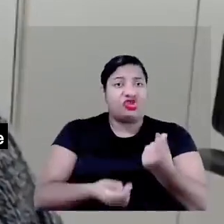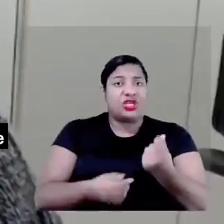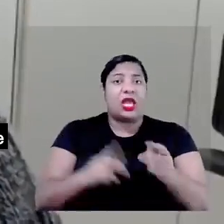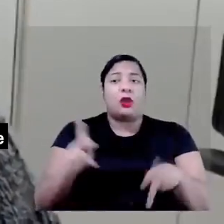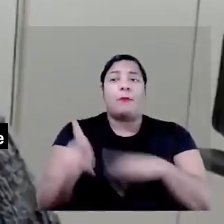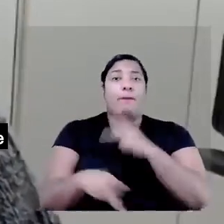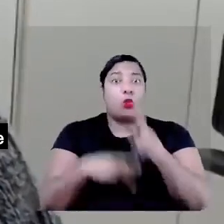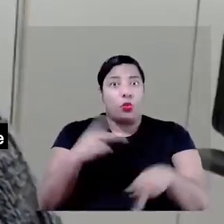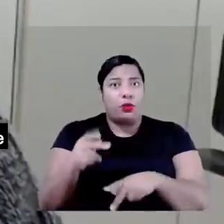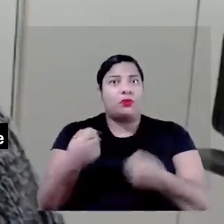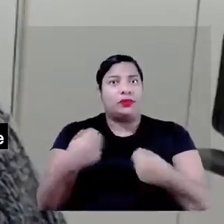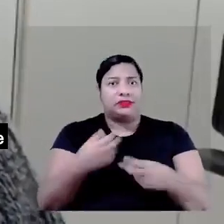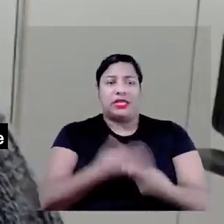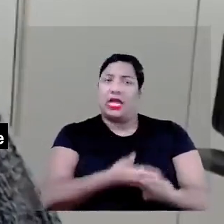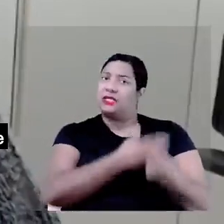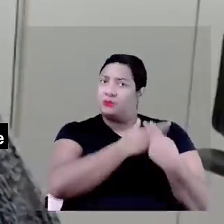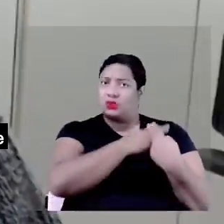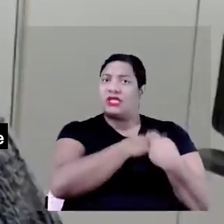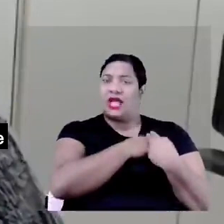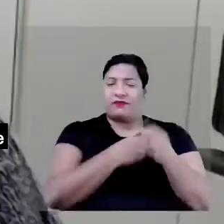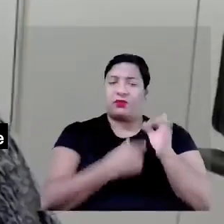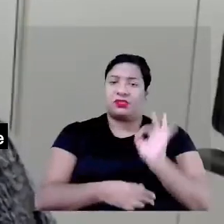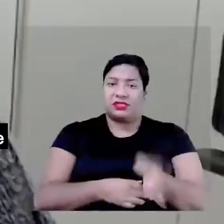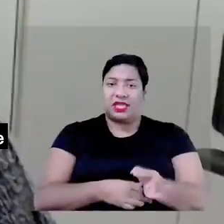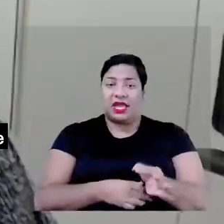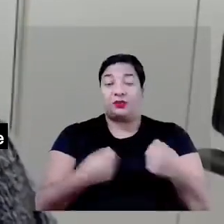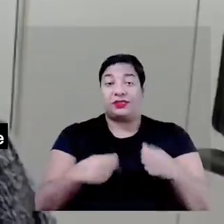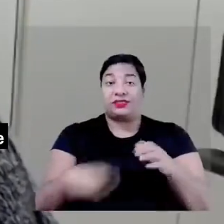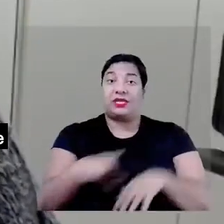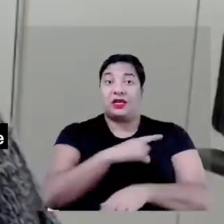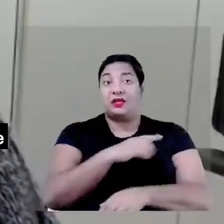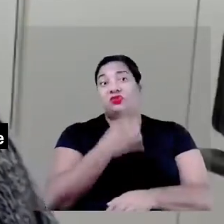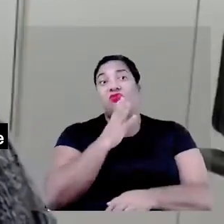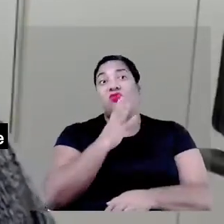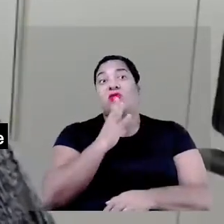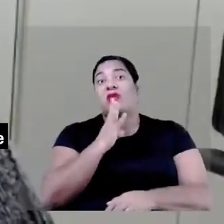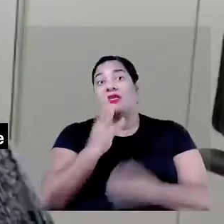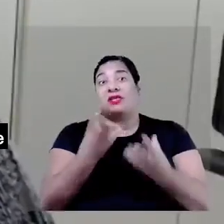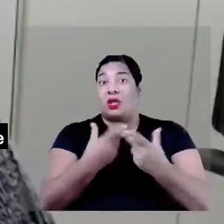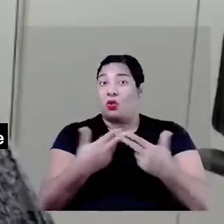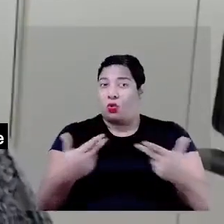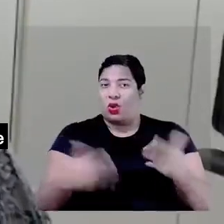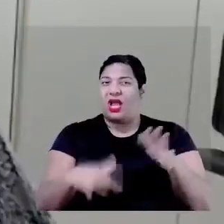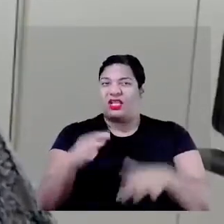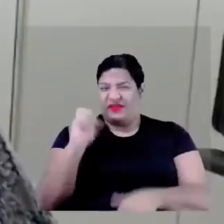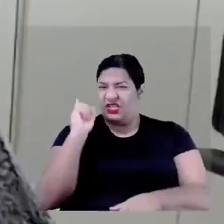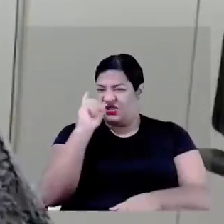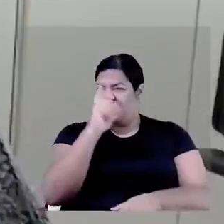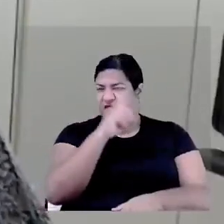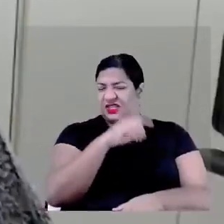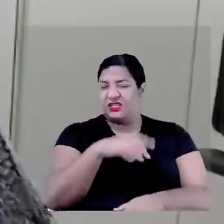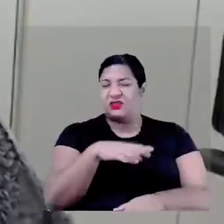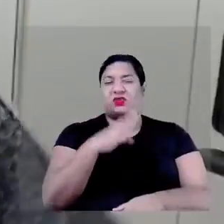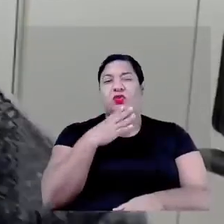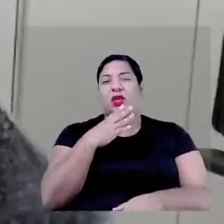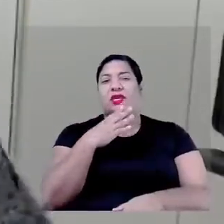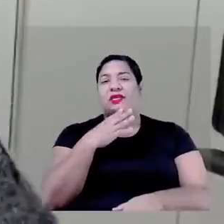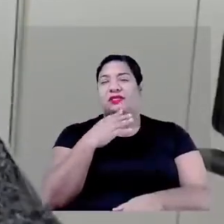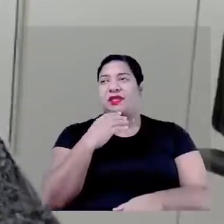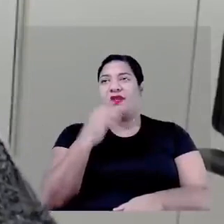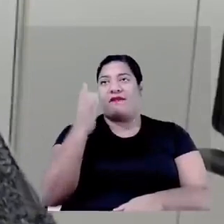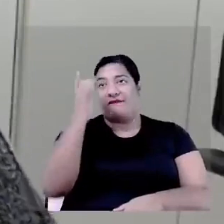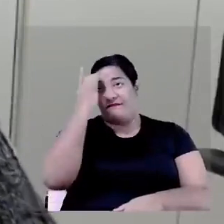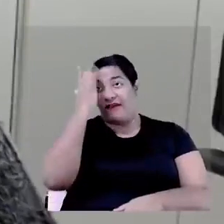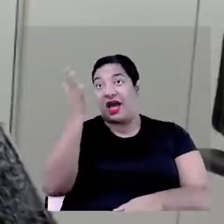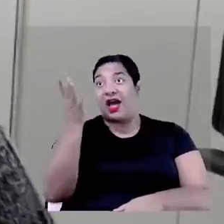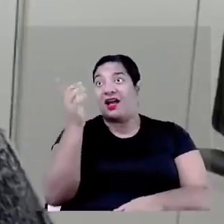para isso ele precisa se municiar de conhecimentos que muitas vezes são complexos, né, não são triviais, né, ele não vai achar tão fácil, principalmente